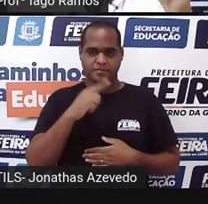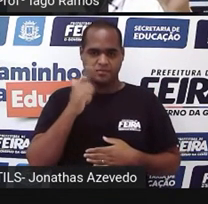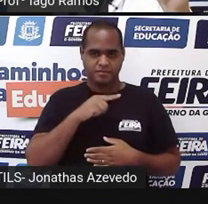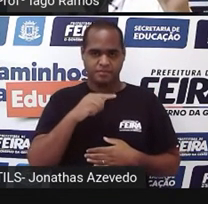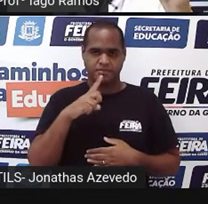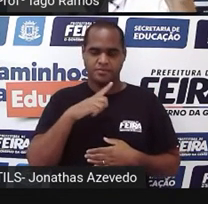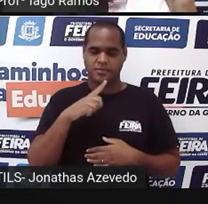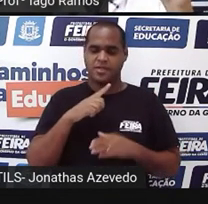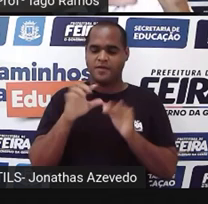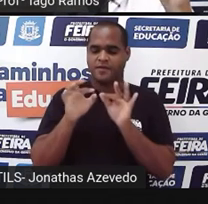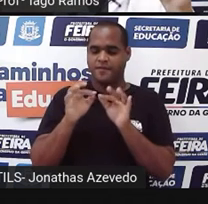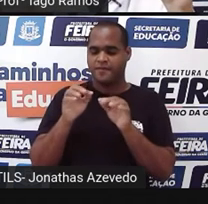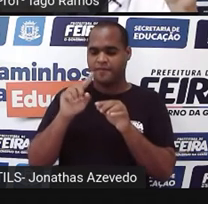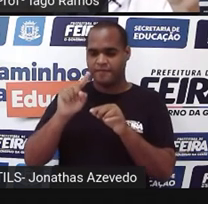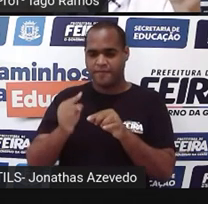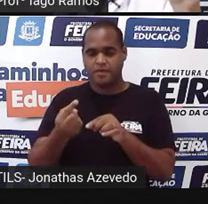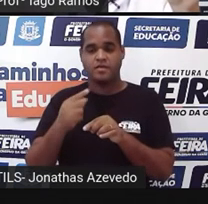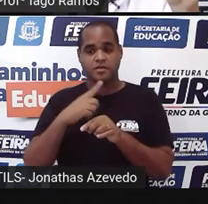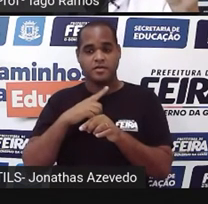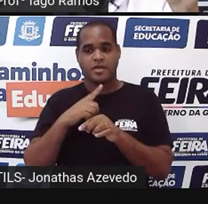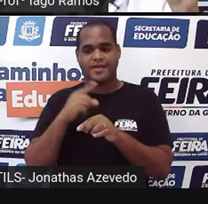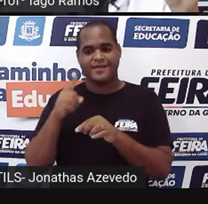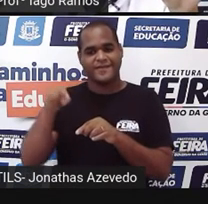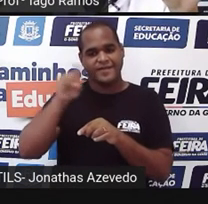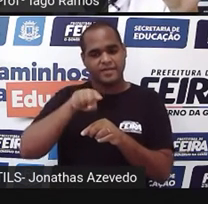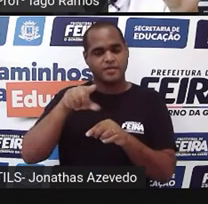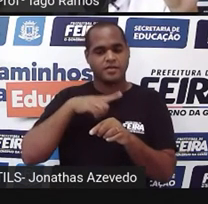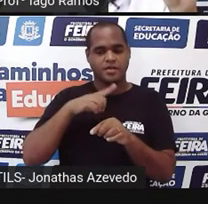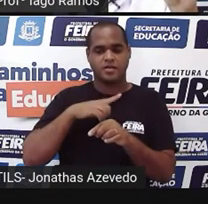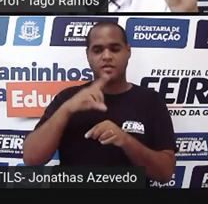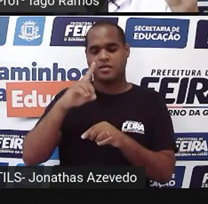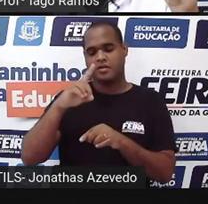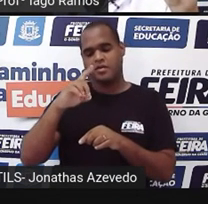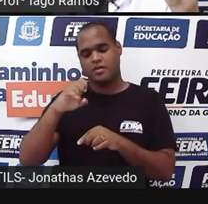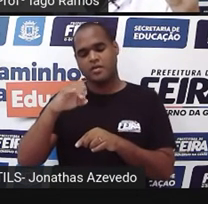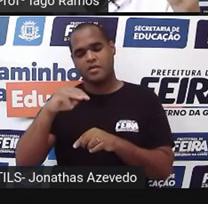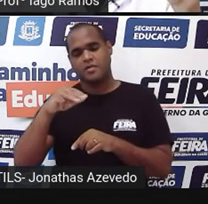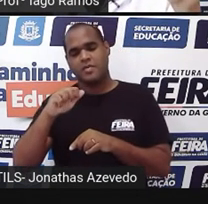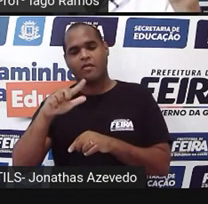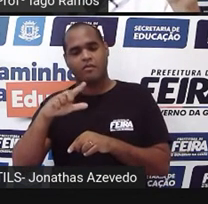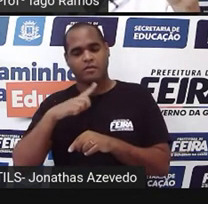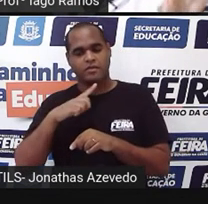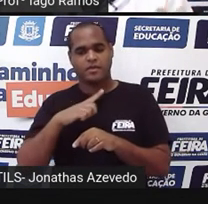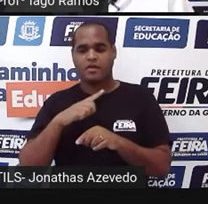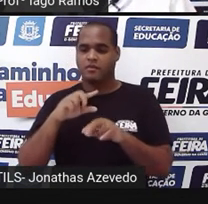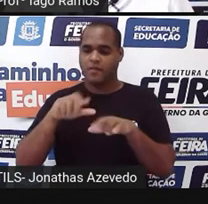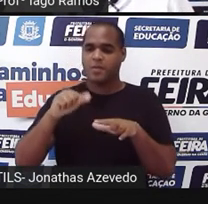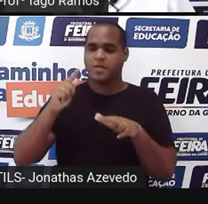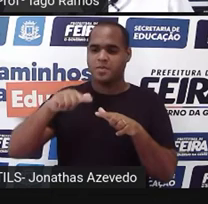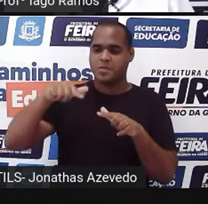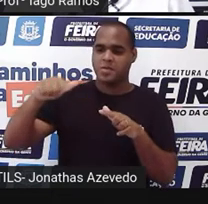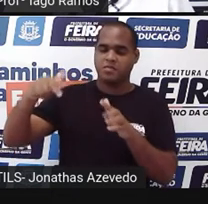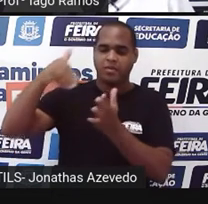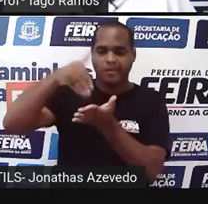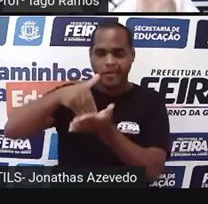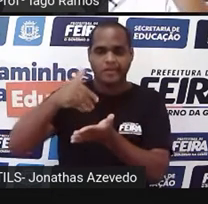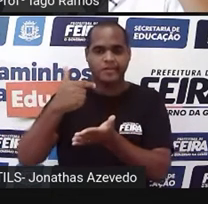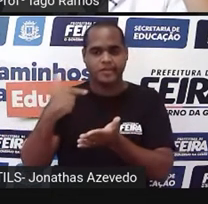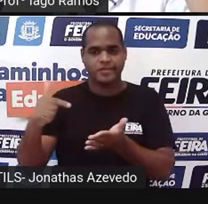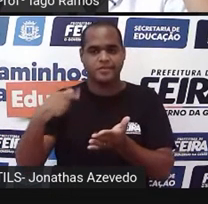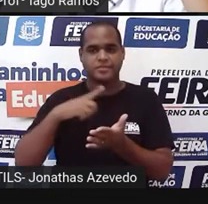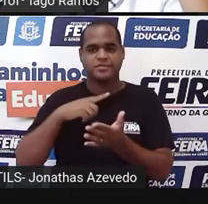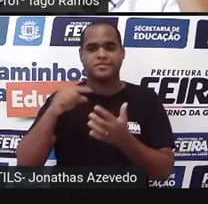da, o que tá atrás São casas decimais são os algarismos que vão ficar se repetindo infinitamente